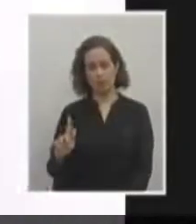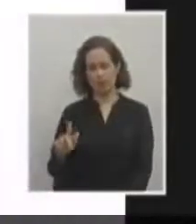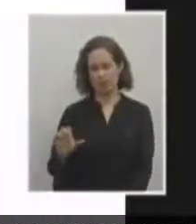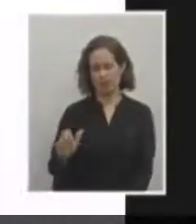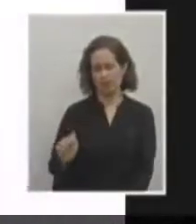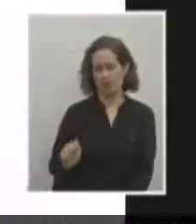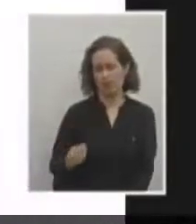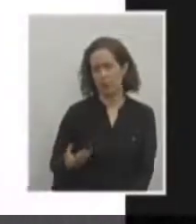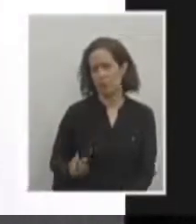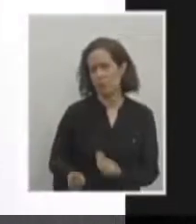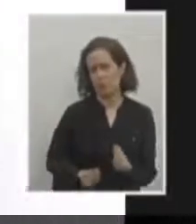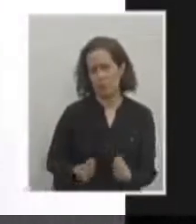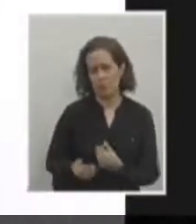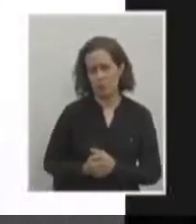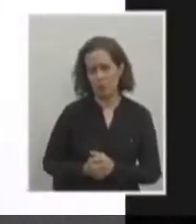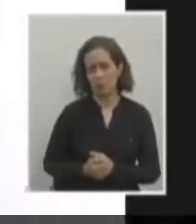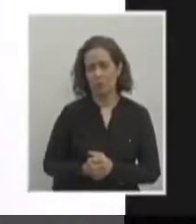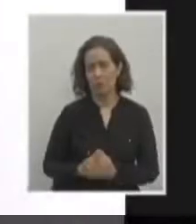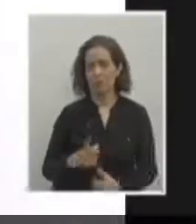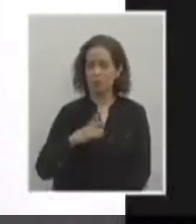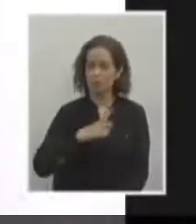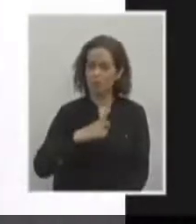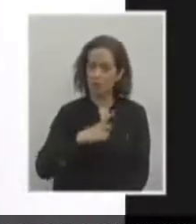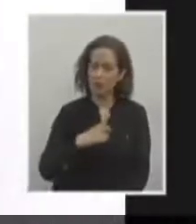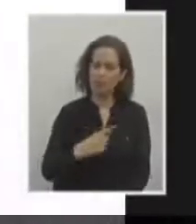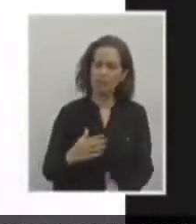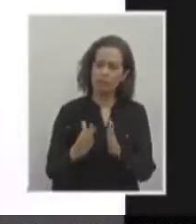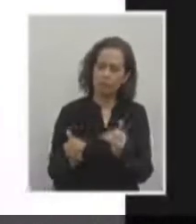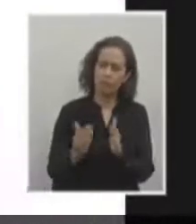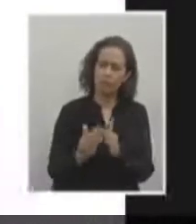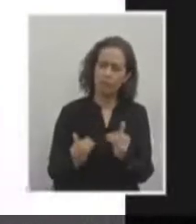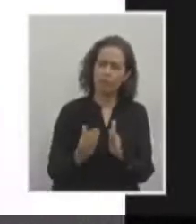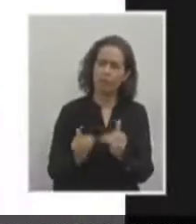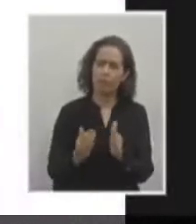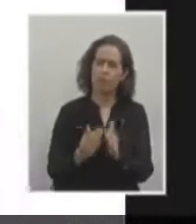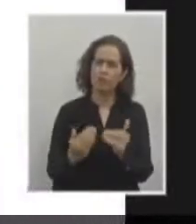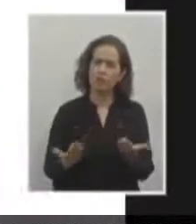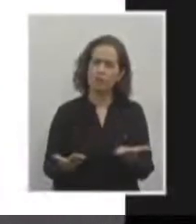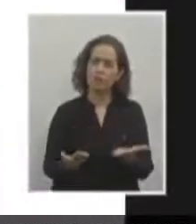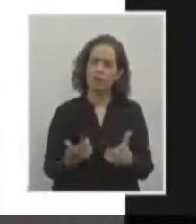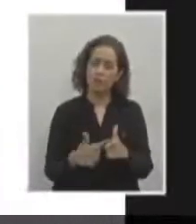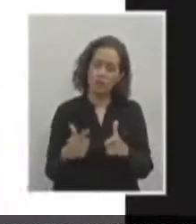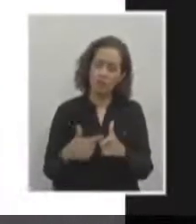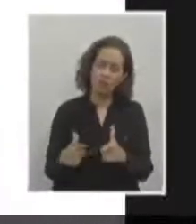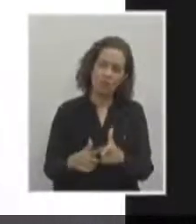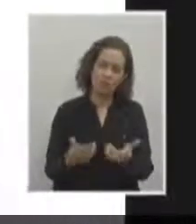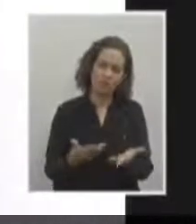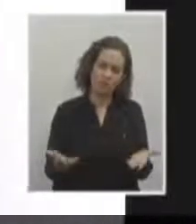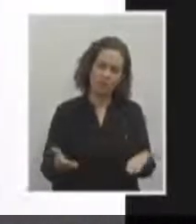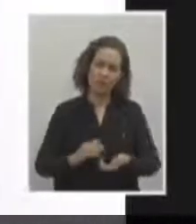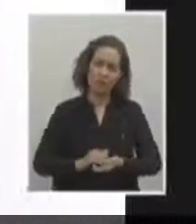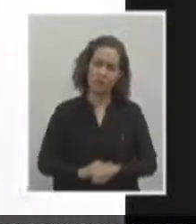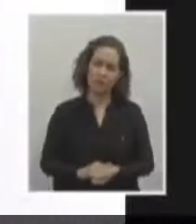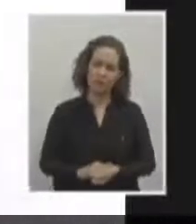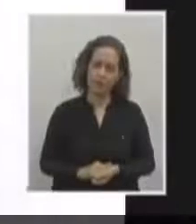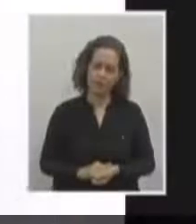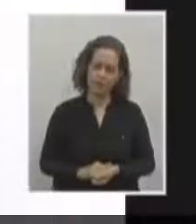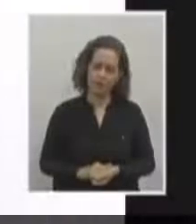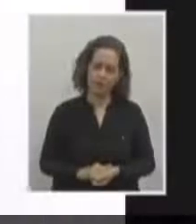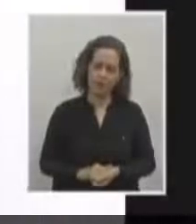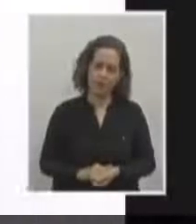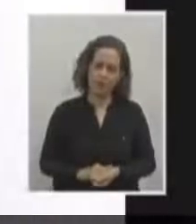nomear? Nós tivemos solicitações, muita demanda nessa situação. E outra pendência que ficou